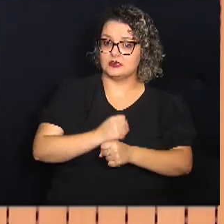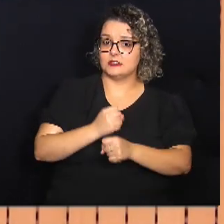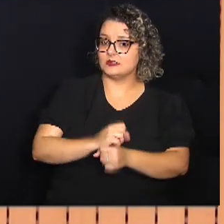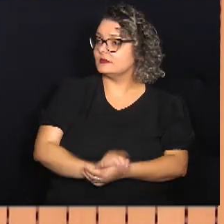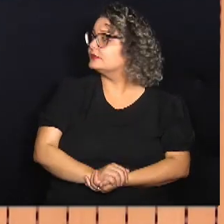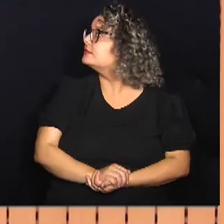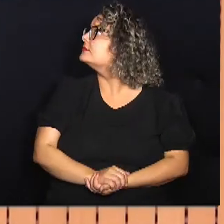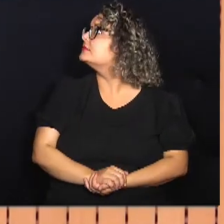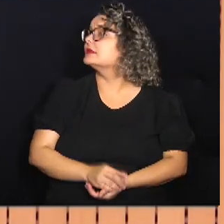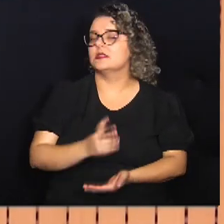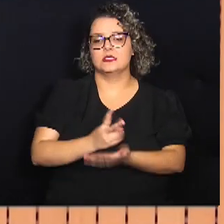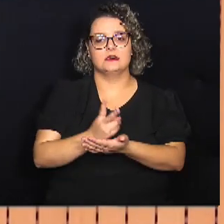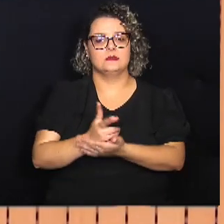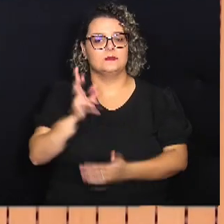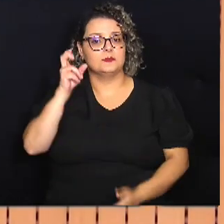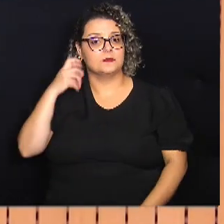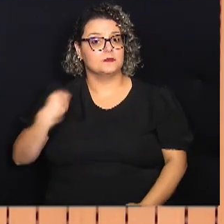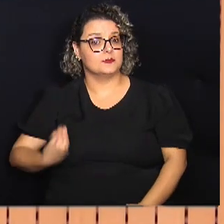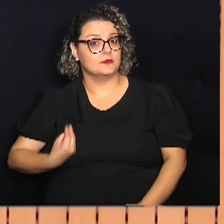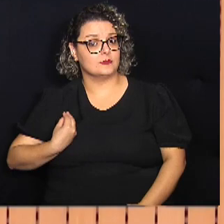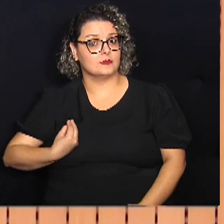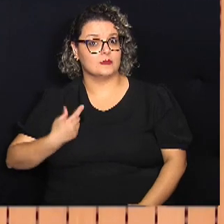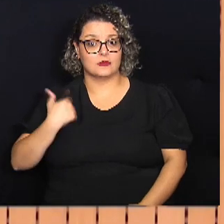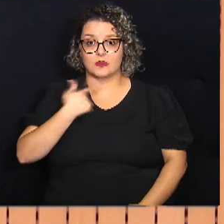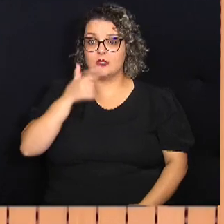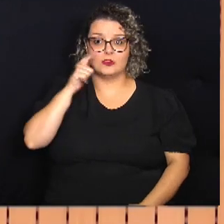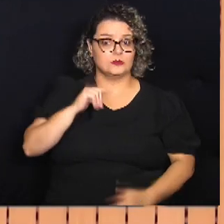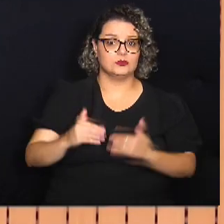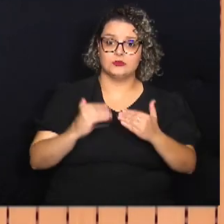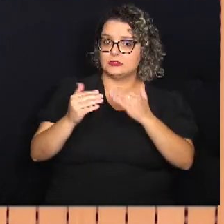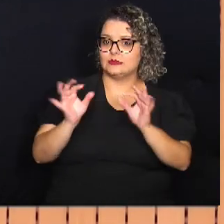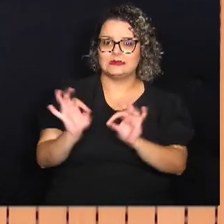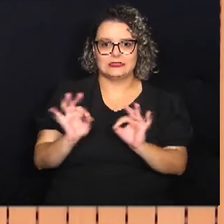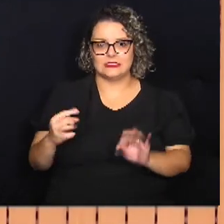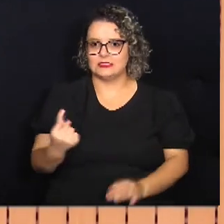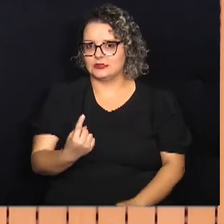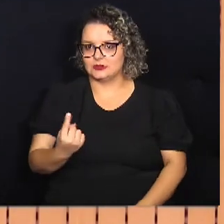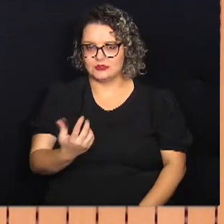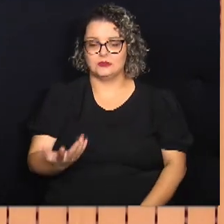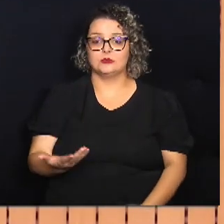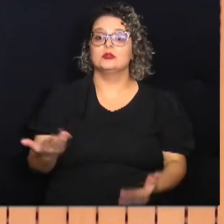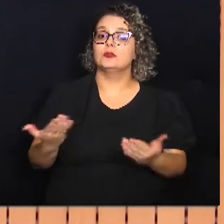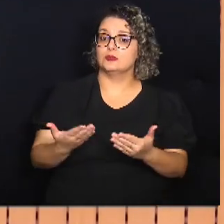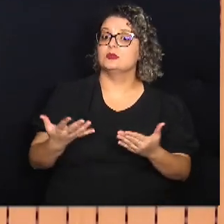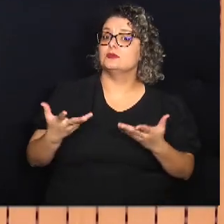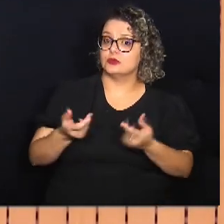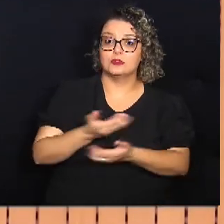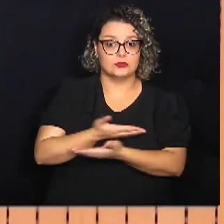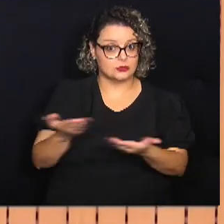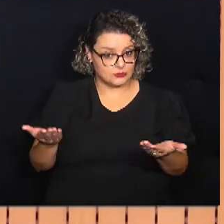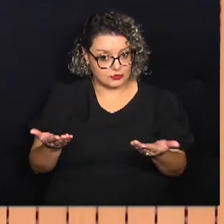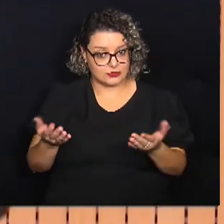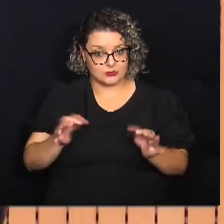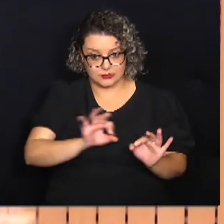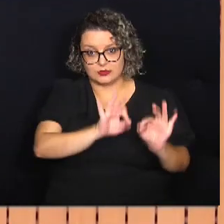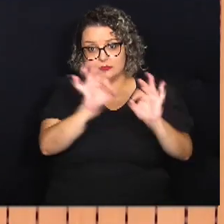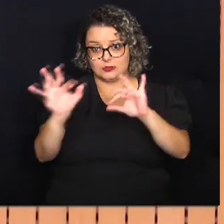Sempre escutei dizer que na vida nós não conseguimos construir nada sozinhos. E hoje aqui todos vocês que estão me